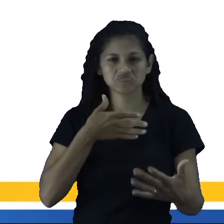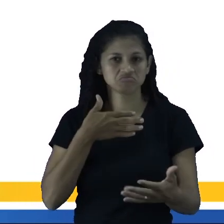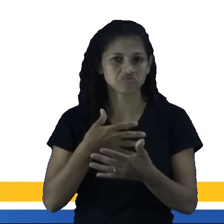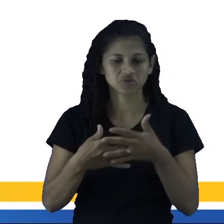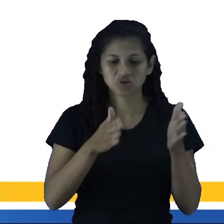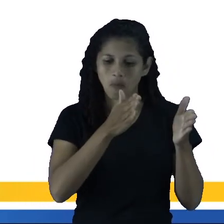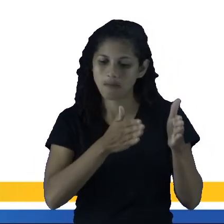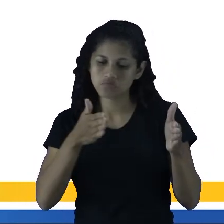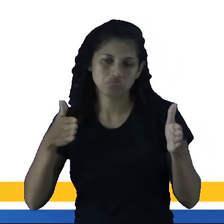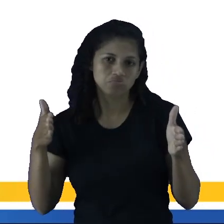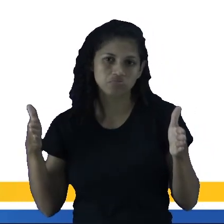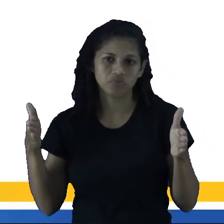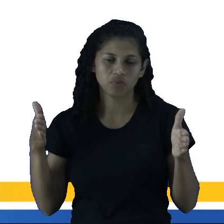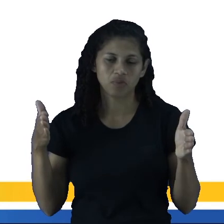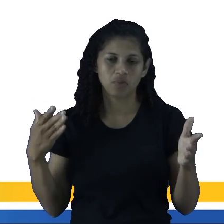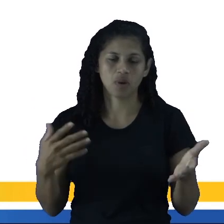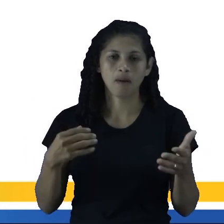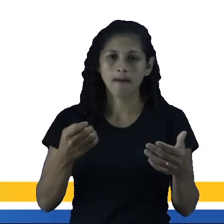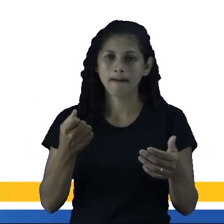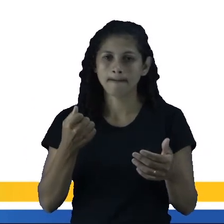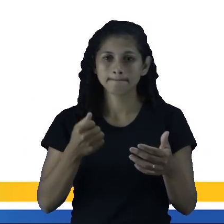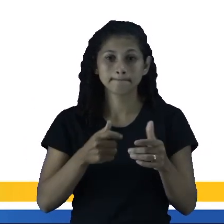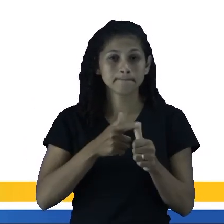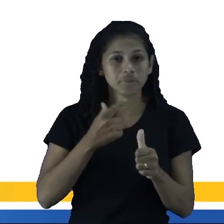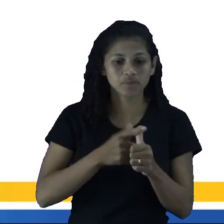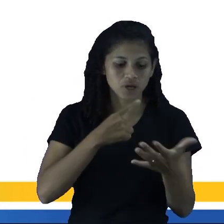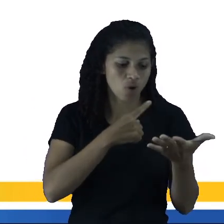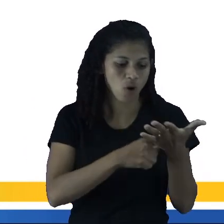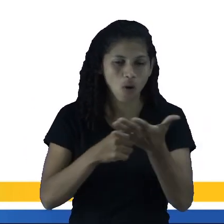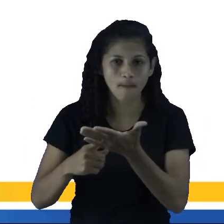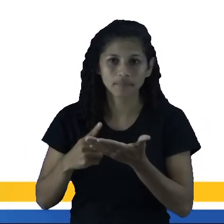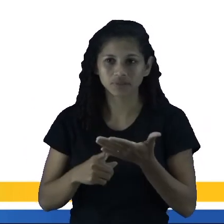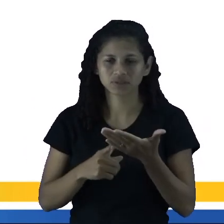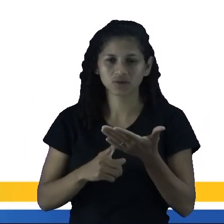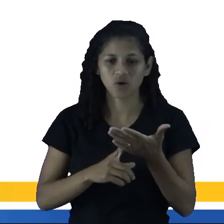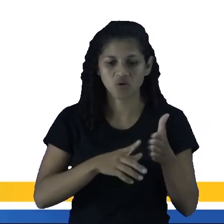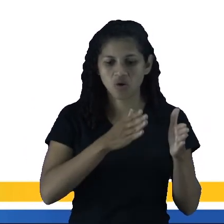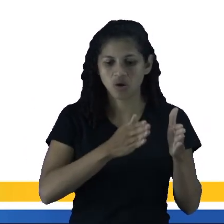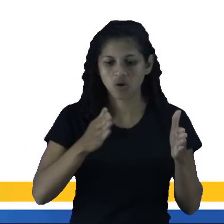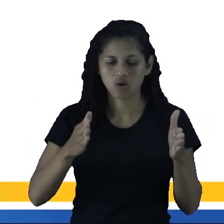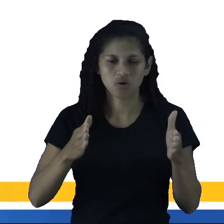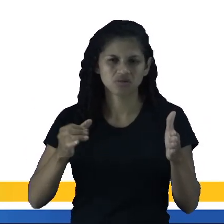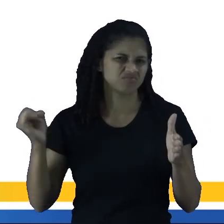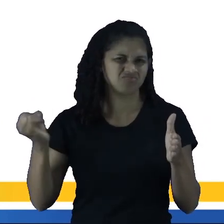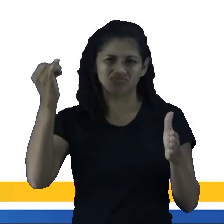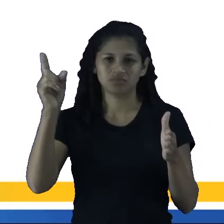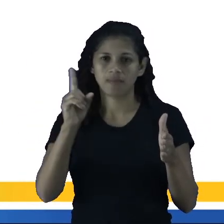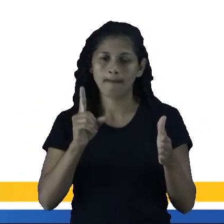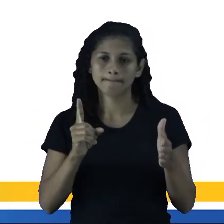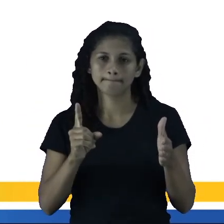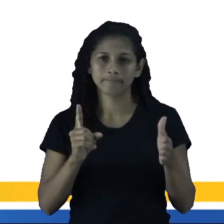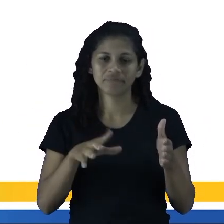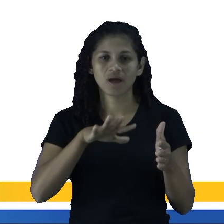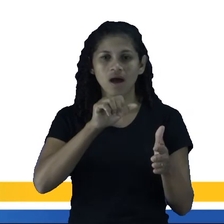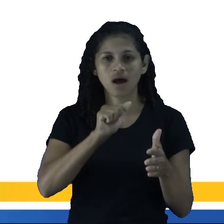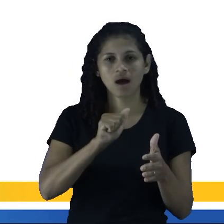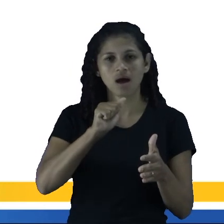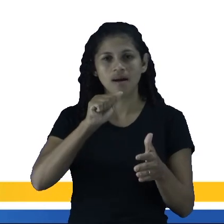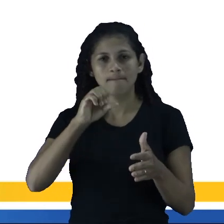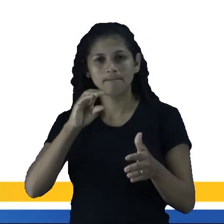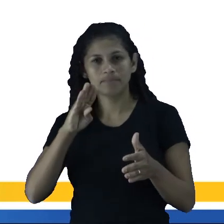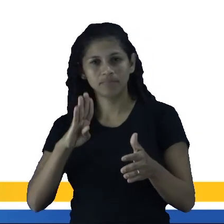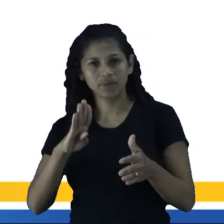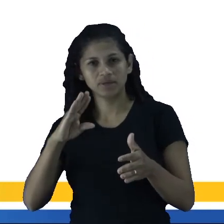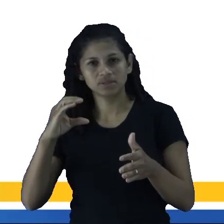uma combinação, porque a ordem deles não importa. A, B, C e D é o mesmo D, C,